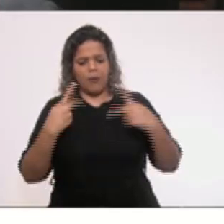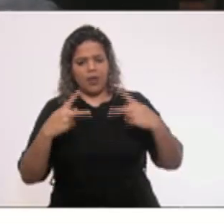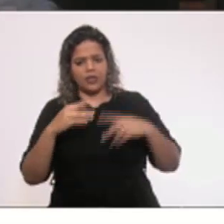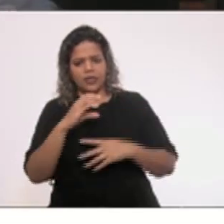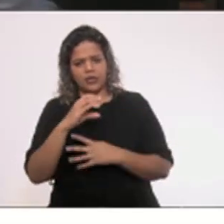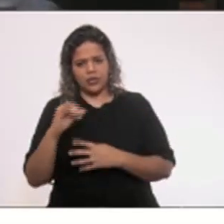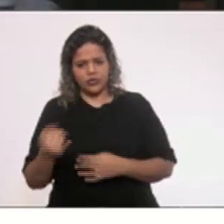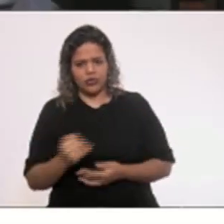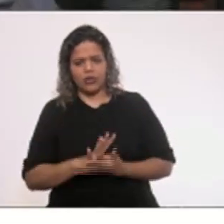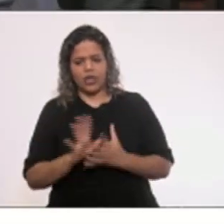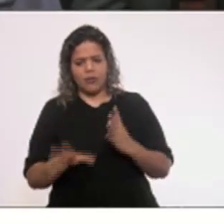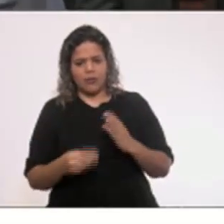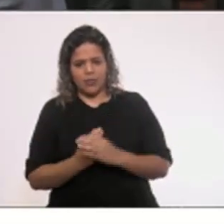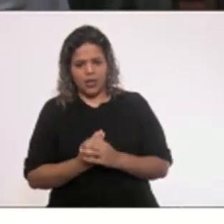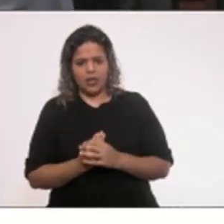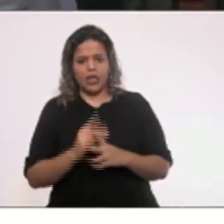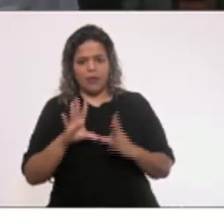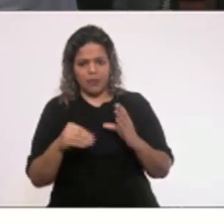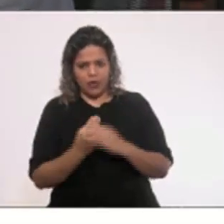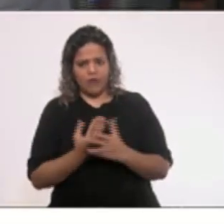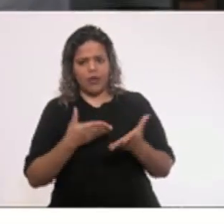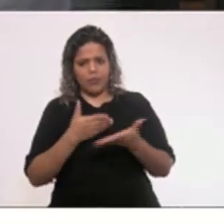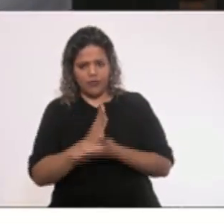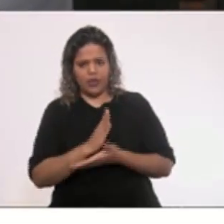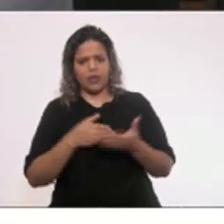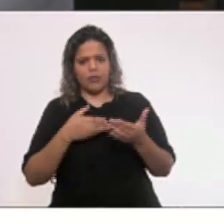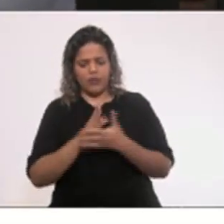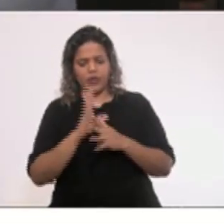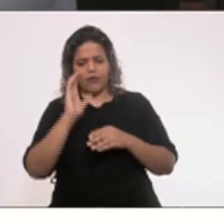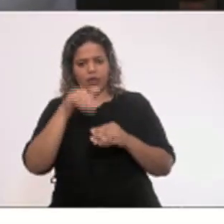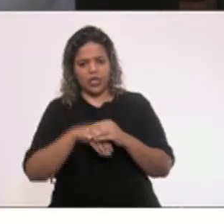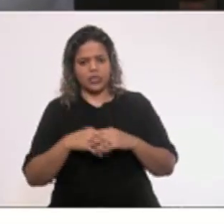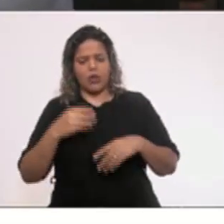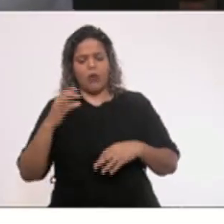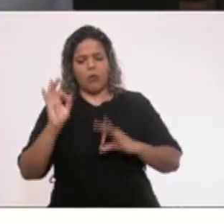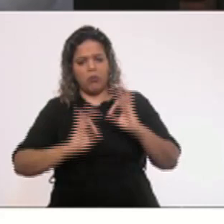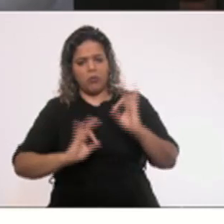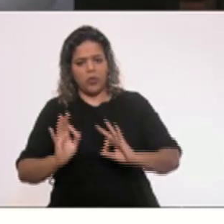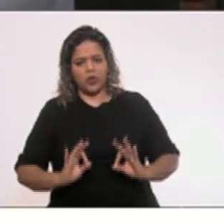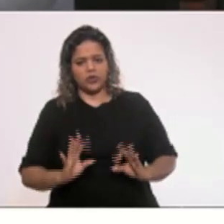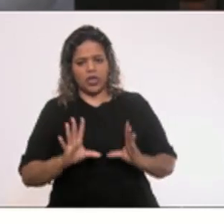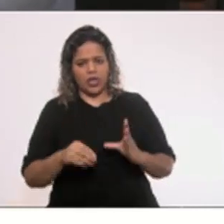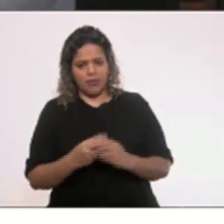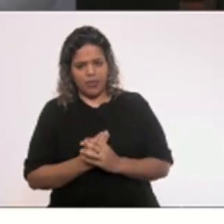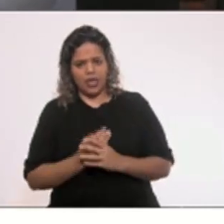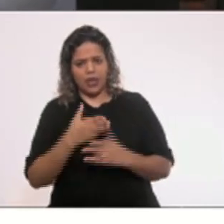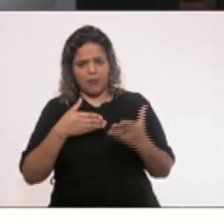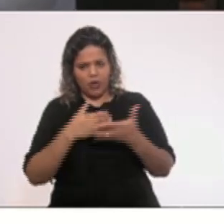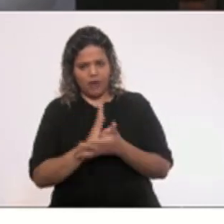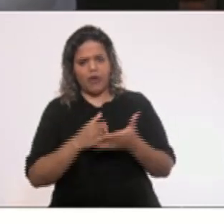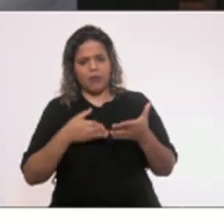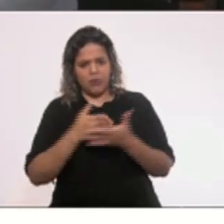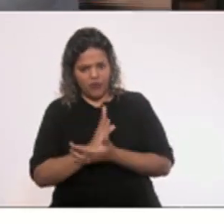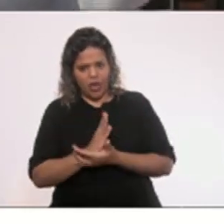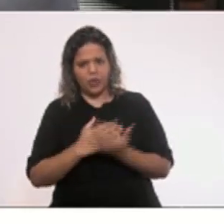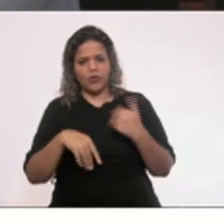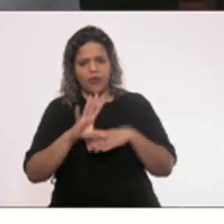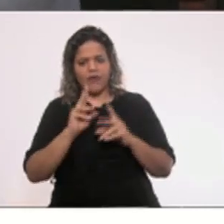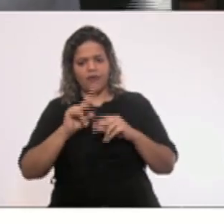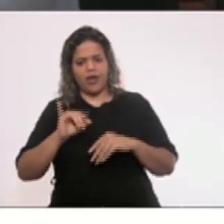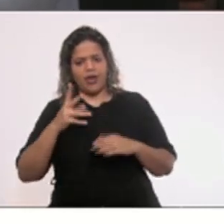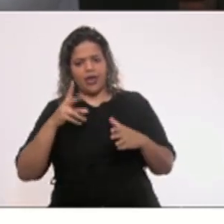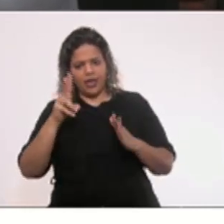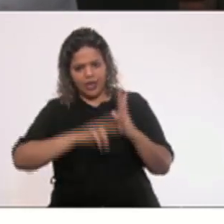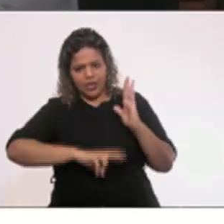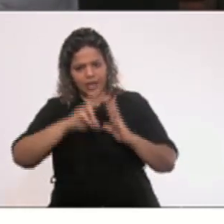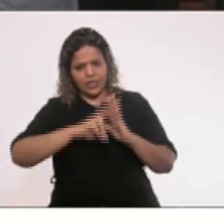CCJ com emendas. Senhores que aprovam, maneiras como estão aprovadas. Em votação, projeto assim emendado. Senhores que aprovam, maneiras como estão aprovado. Vai a redação